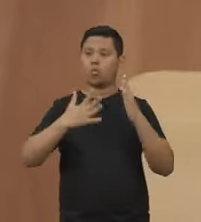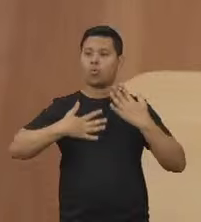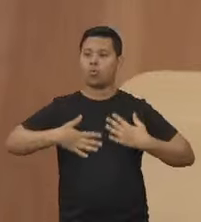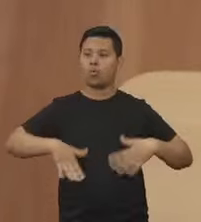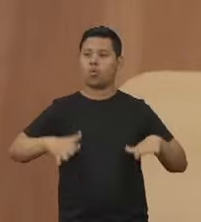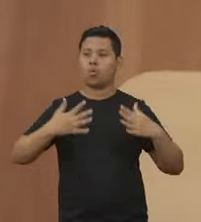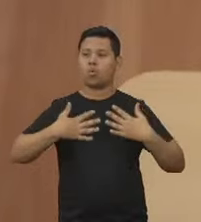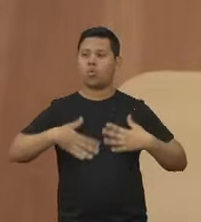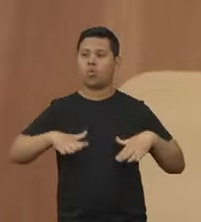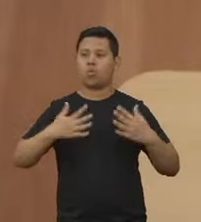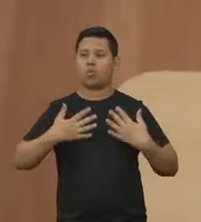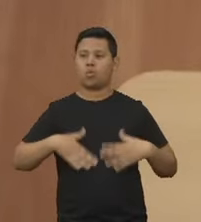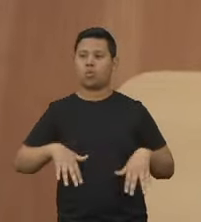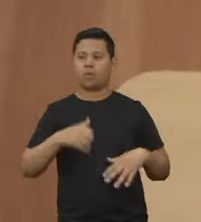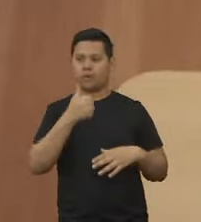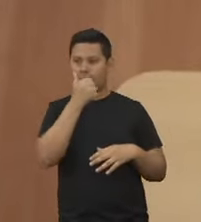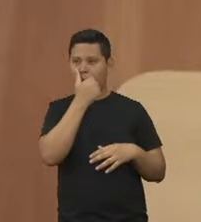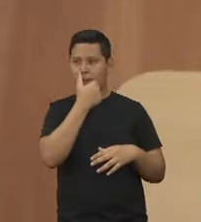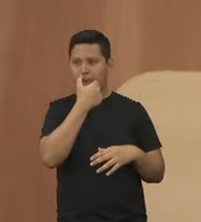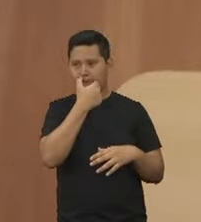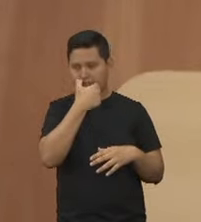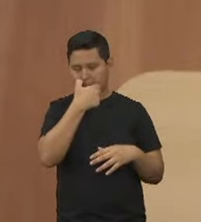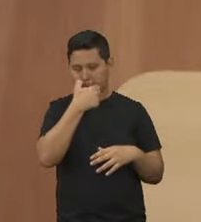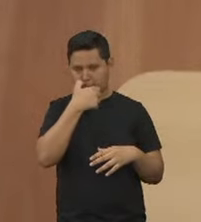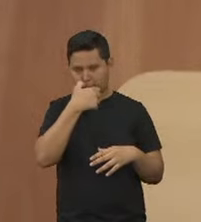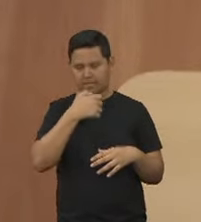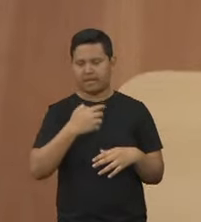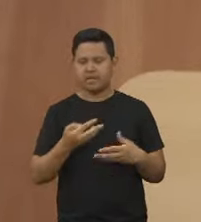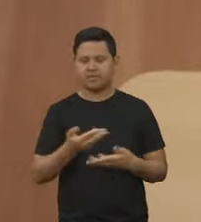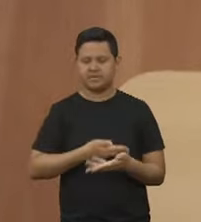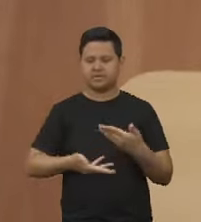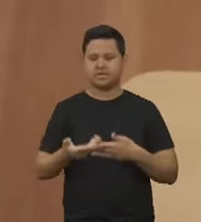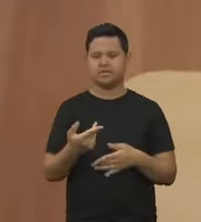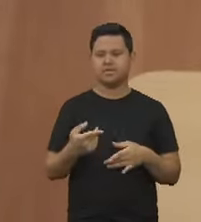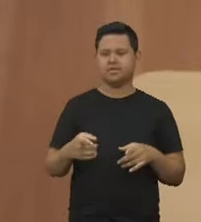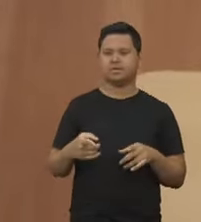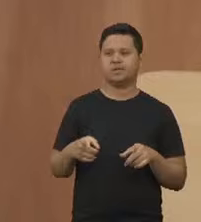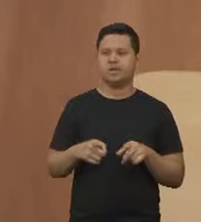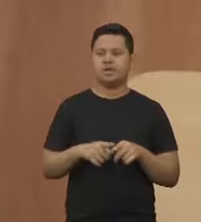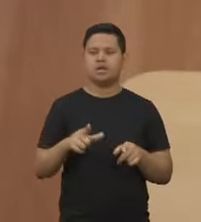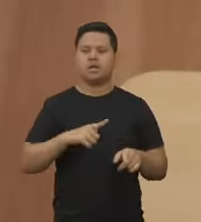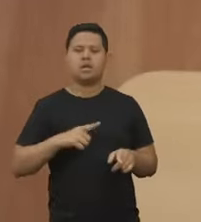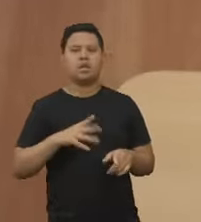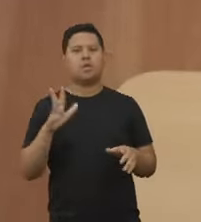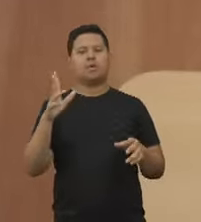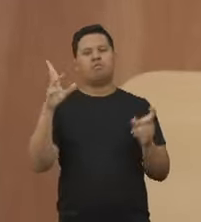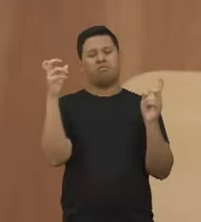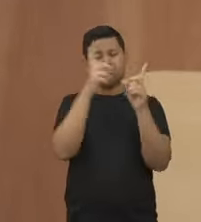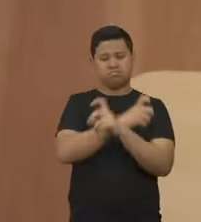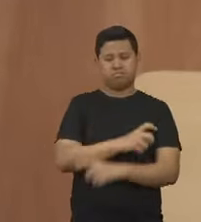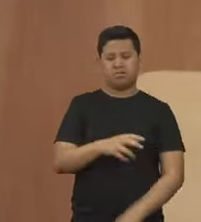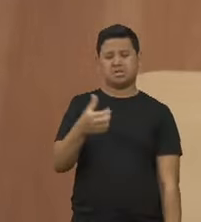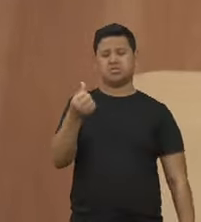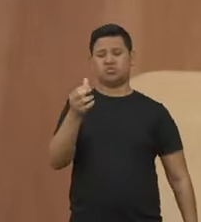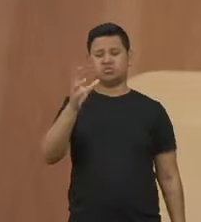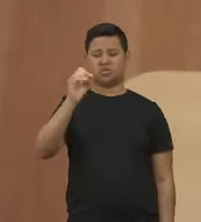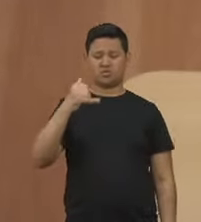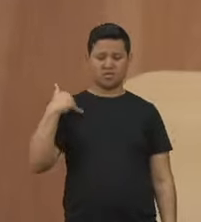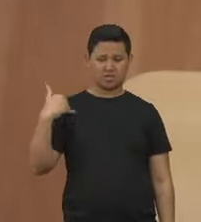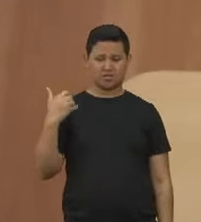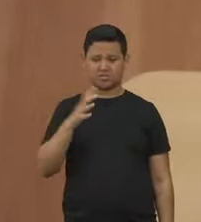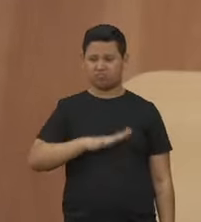vocês ainda vão poder trabalhar, esses que já que têm mais de 60 anos, que têm uma dificuldade, que não vai